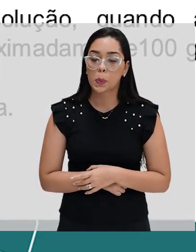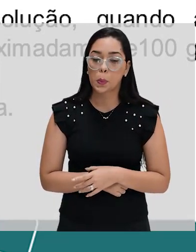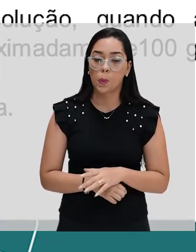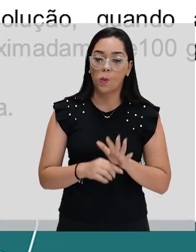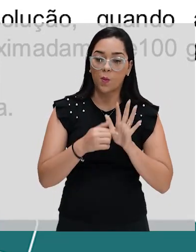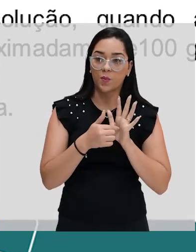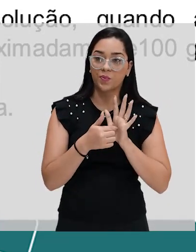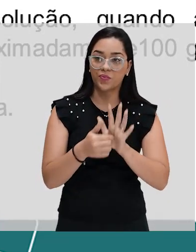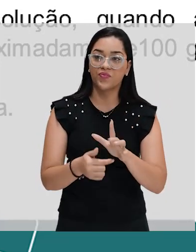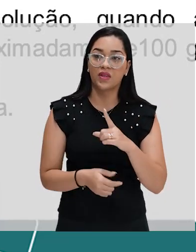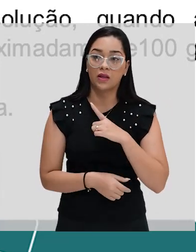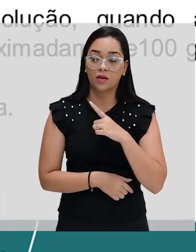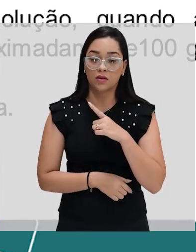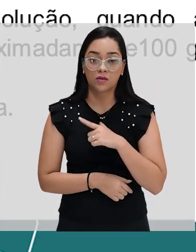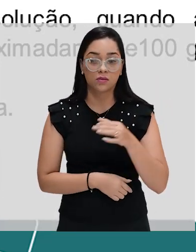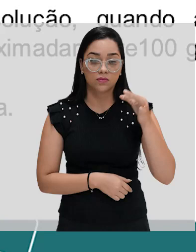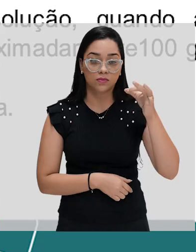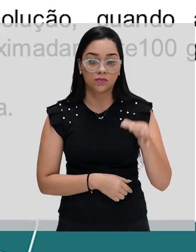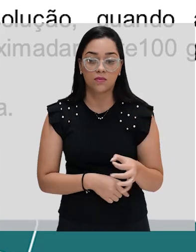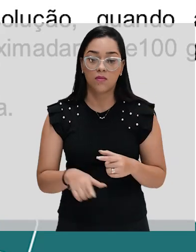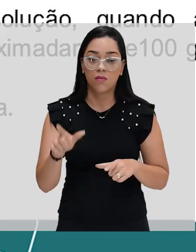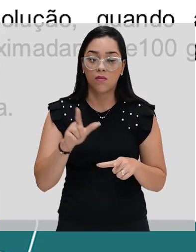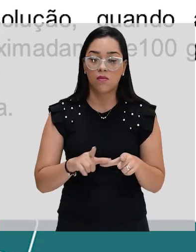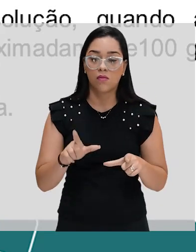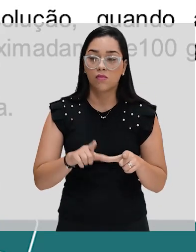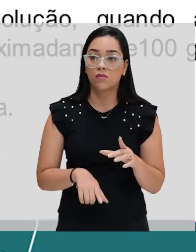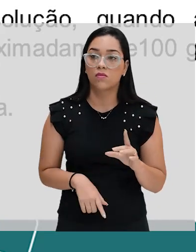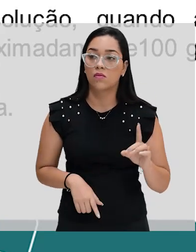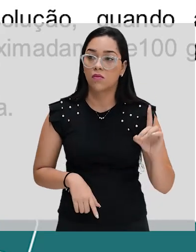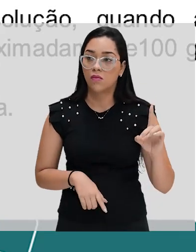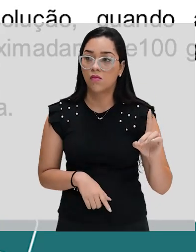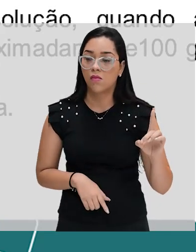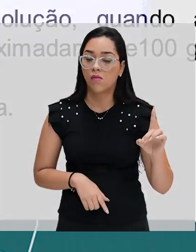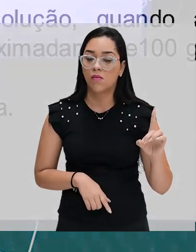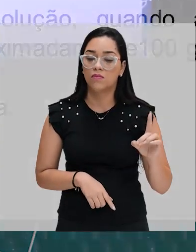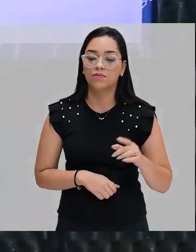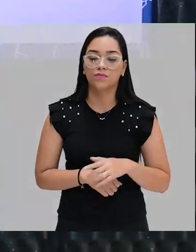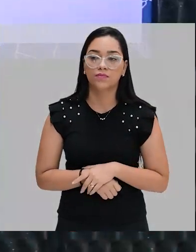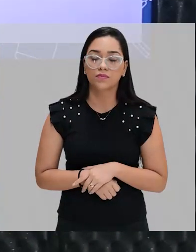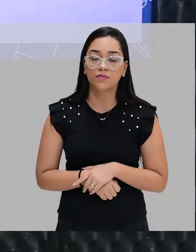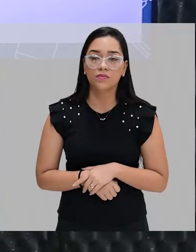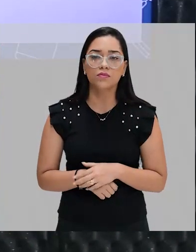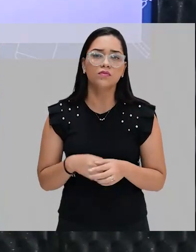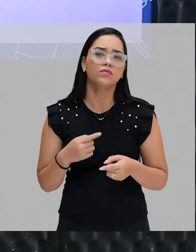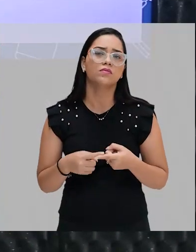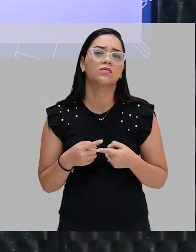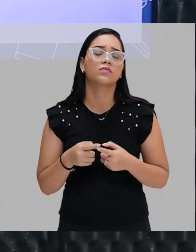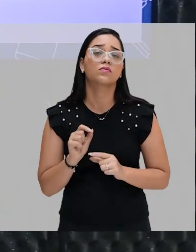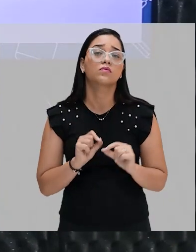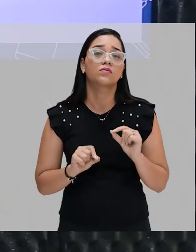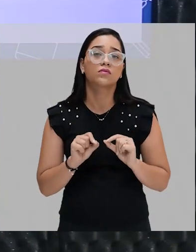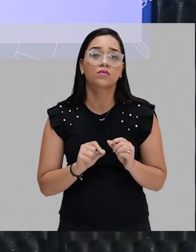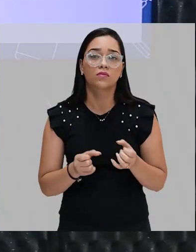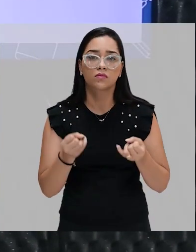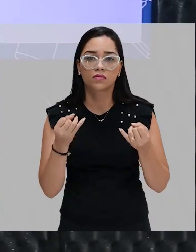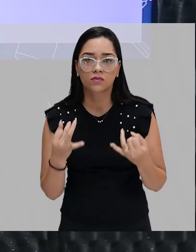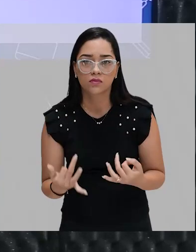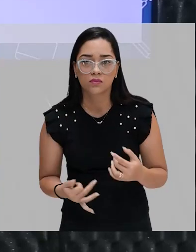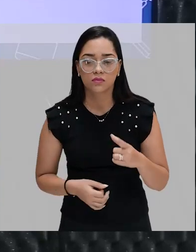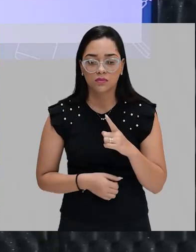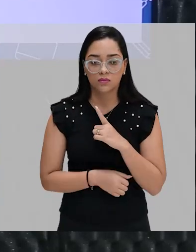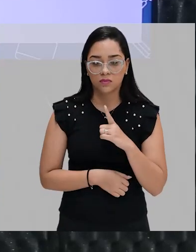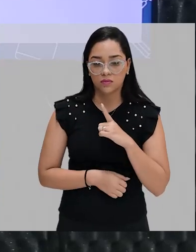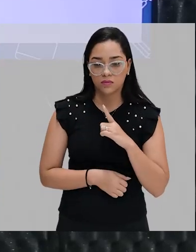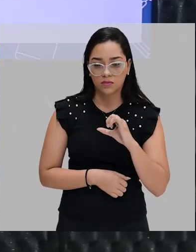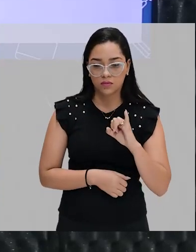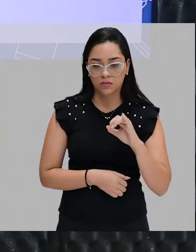destacar como alternativa correta a letra D. Por quê? Ó? O que diz a letra D? A dissolução do